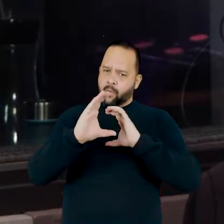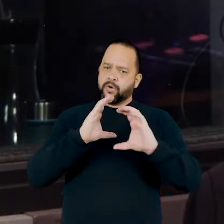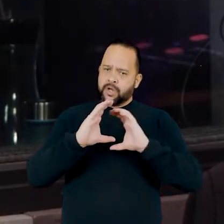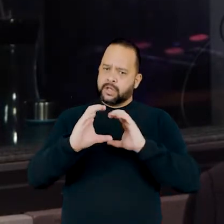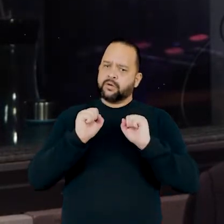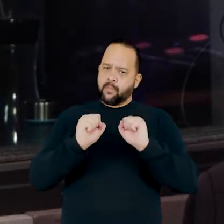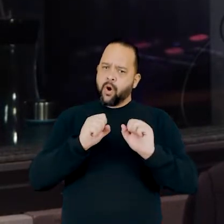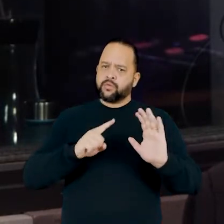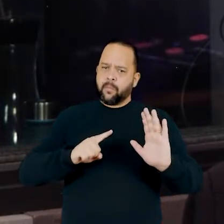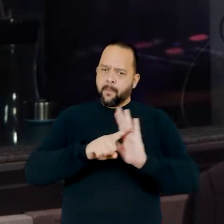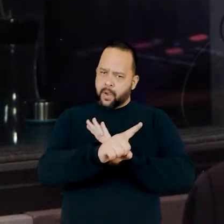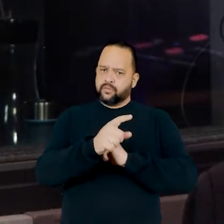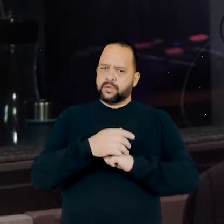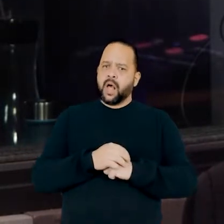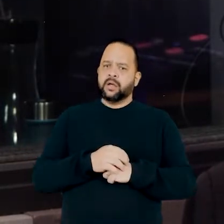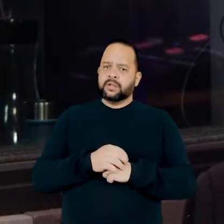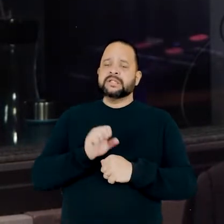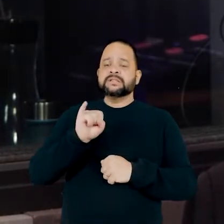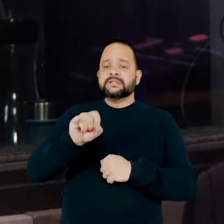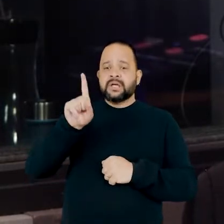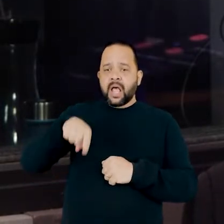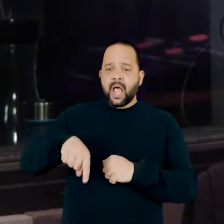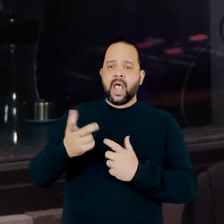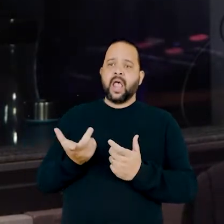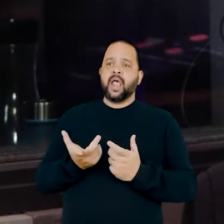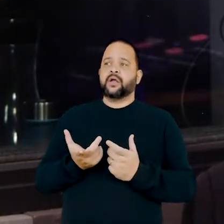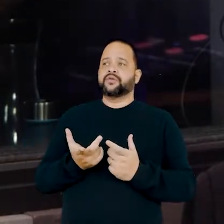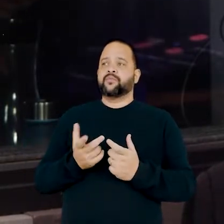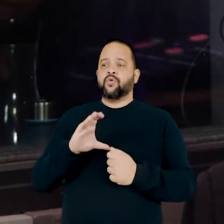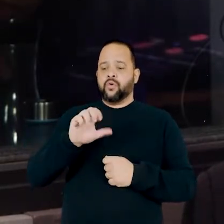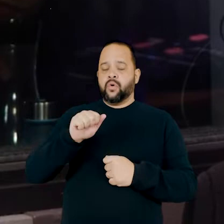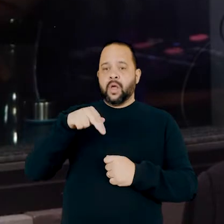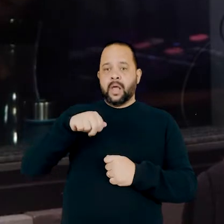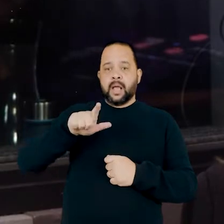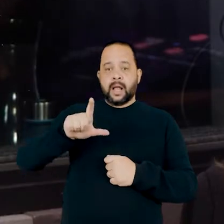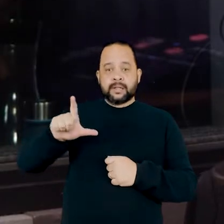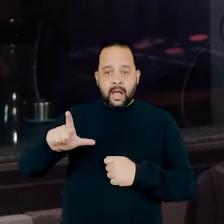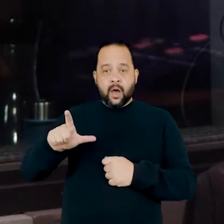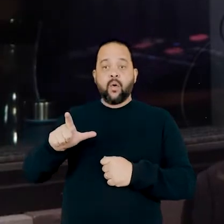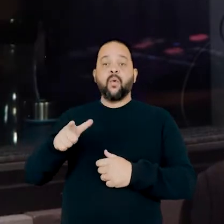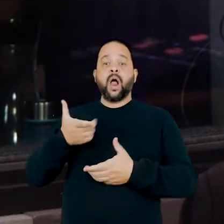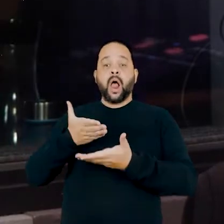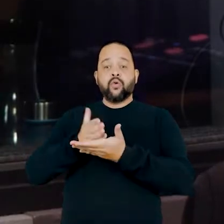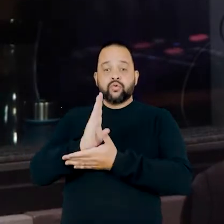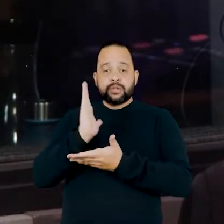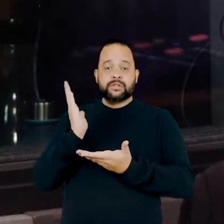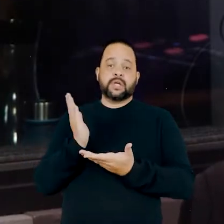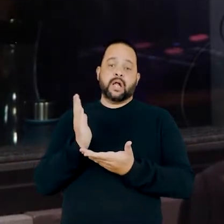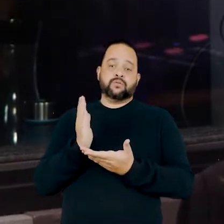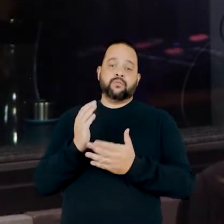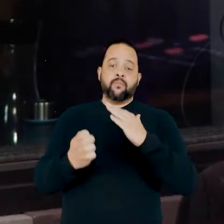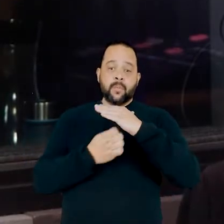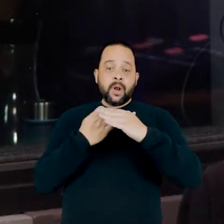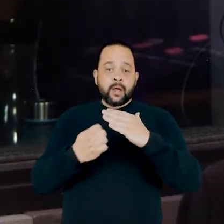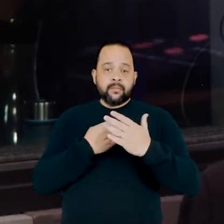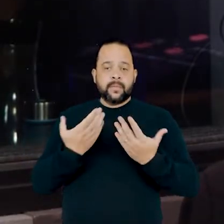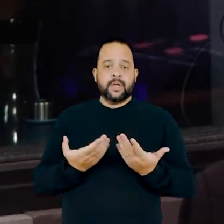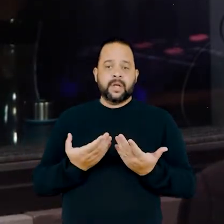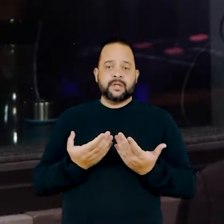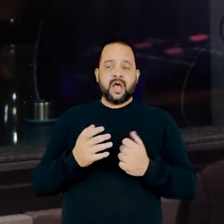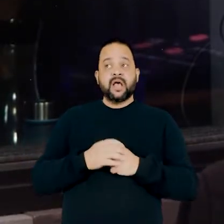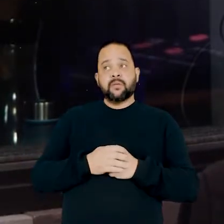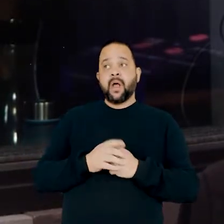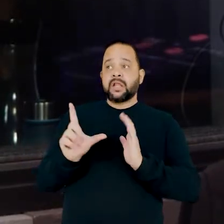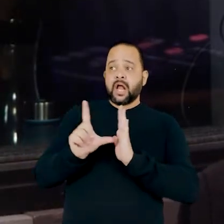Vocês podem estar perguntando se é uma rede, um canal de vendas autorizado pela Shure, tá? A gente pode dar, olha, essa